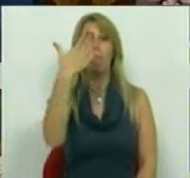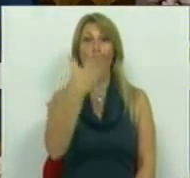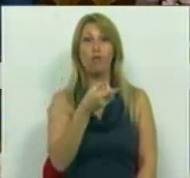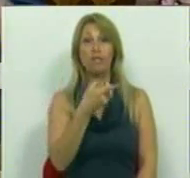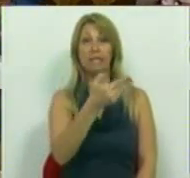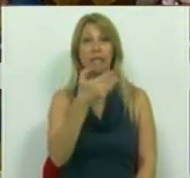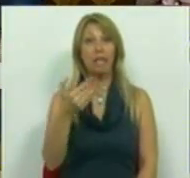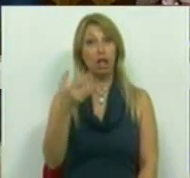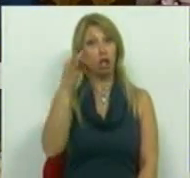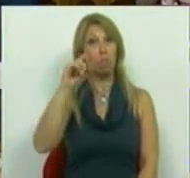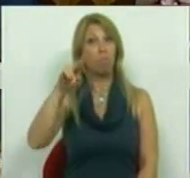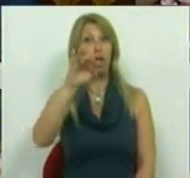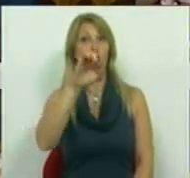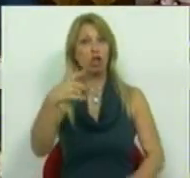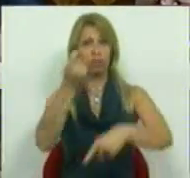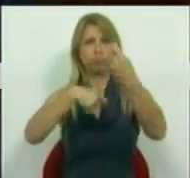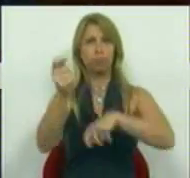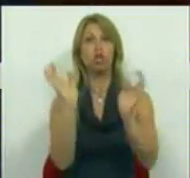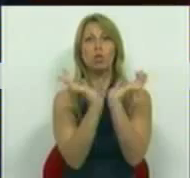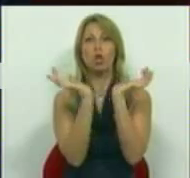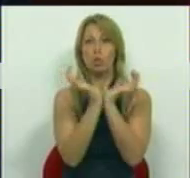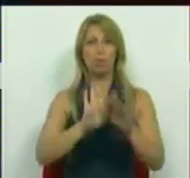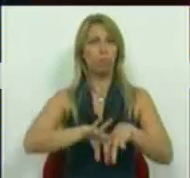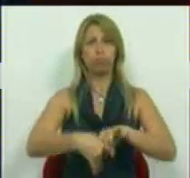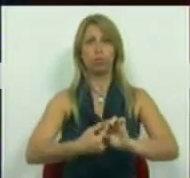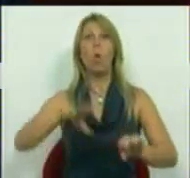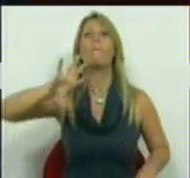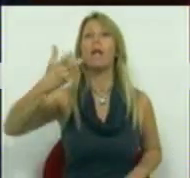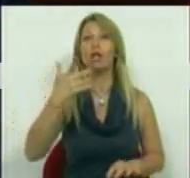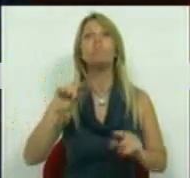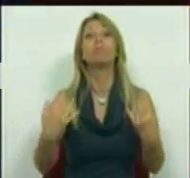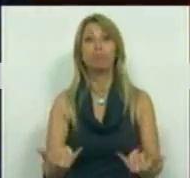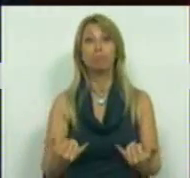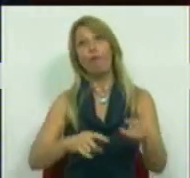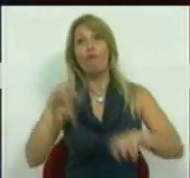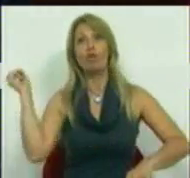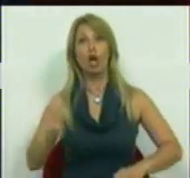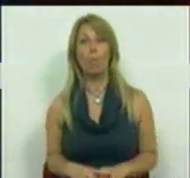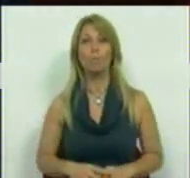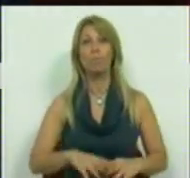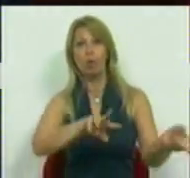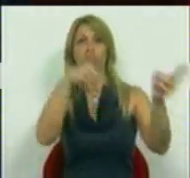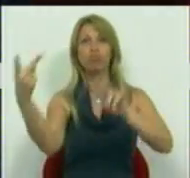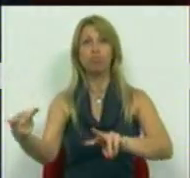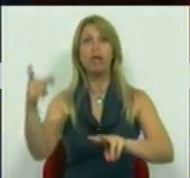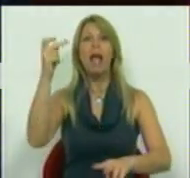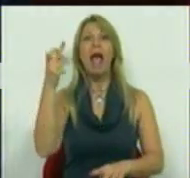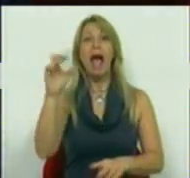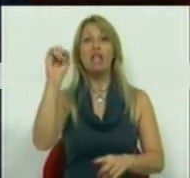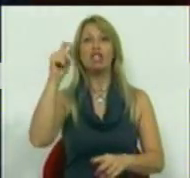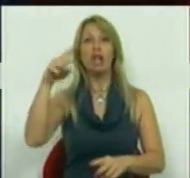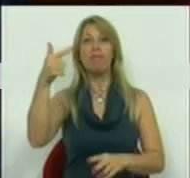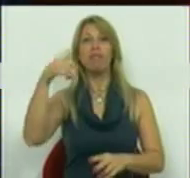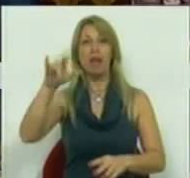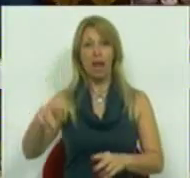com Pinochet, venderam a segurança social, arruinaram o país e fugiram. Foram para a Argentina, arruinaram o